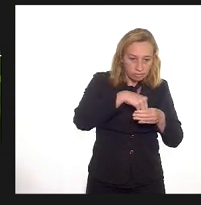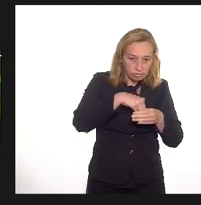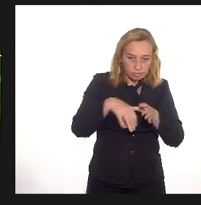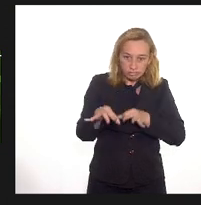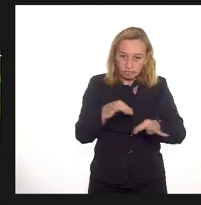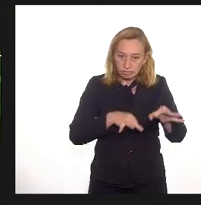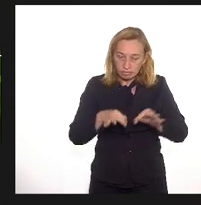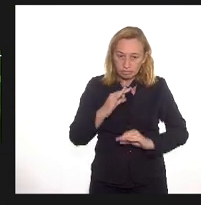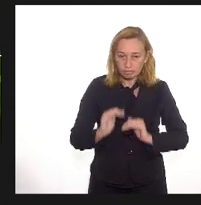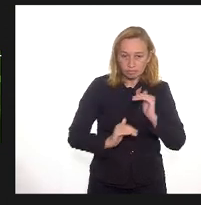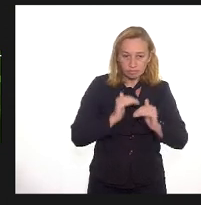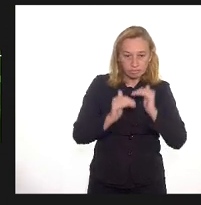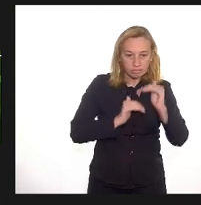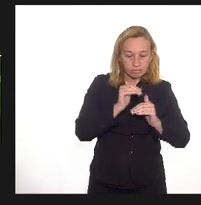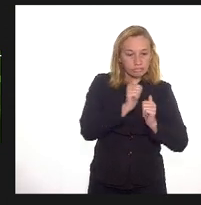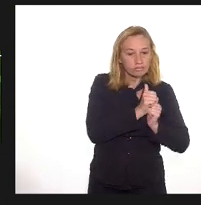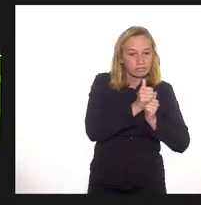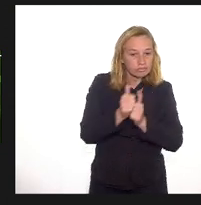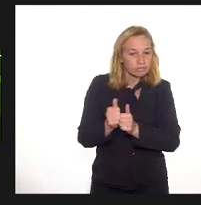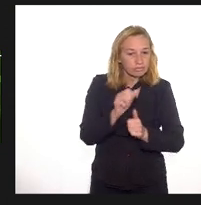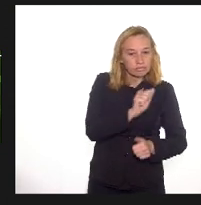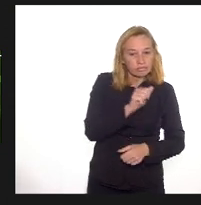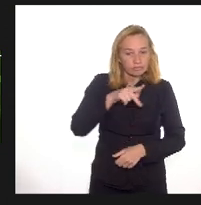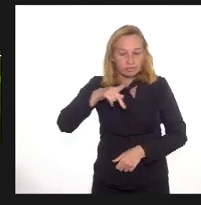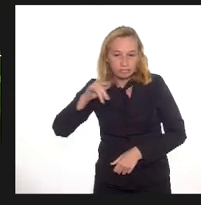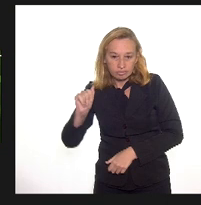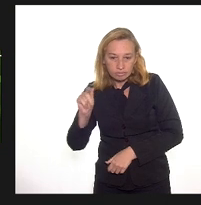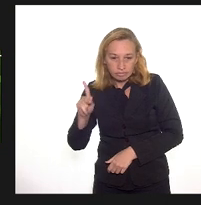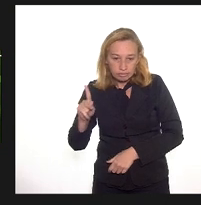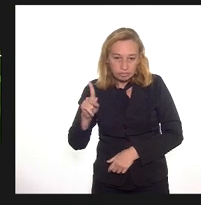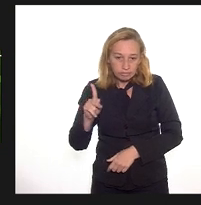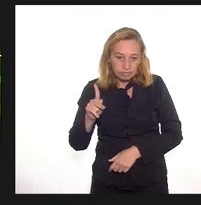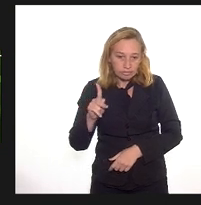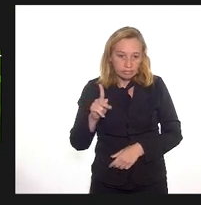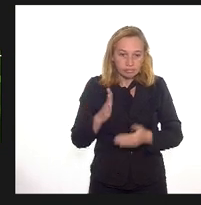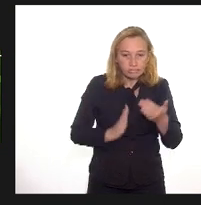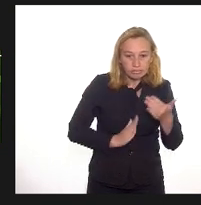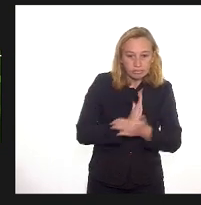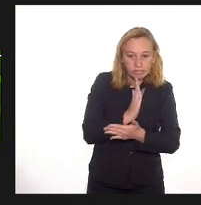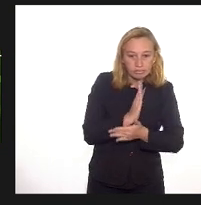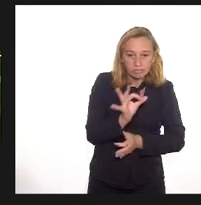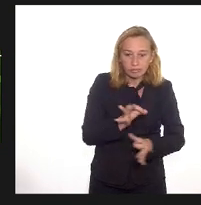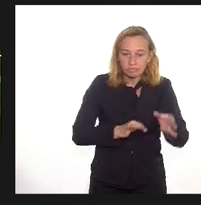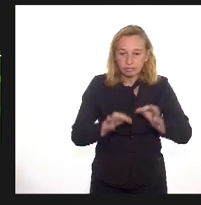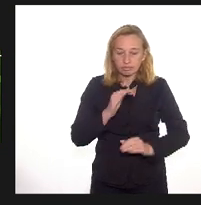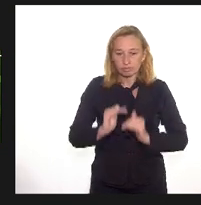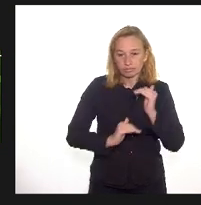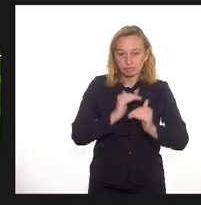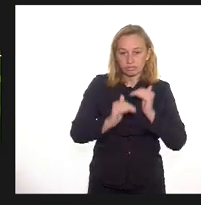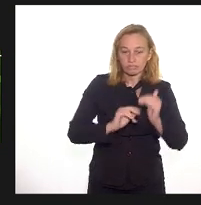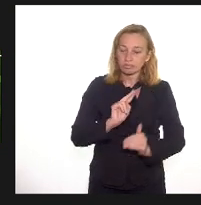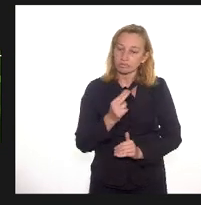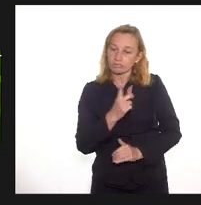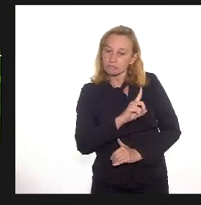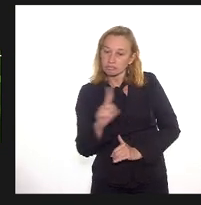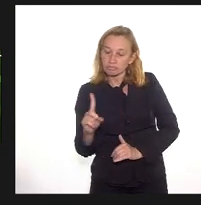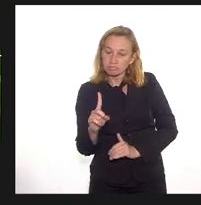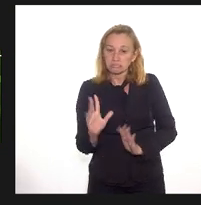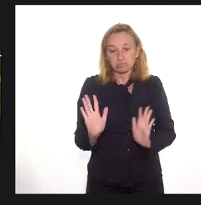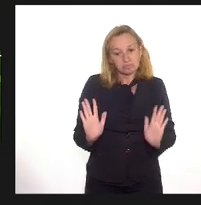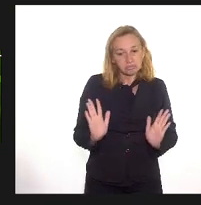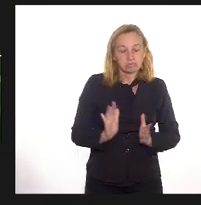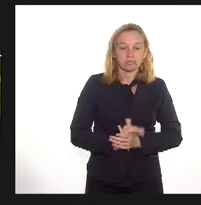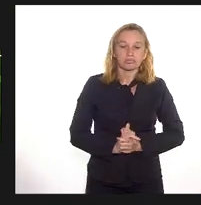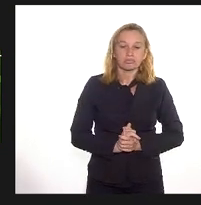de desenvolvimento encaminhado para a ANP. A ANP, ela aprova o plano de desenvolvimento, né? Ou não aprova, enfim, ou aprova